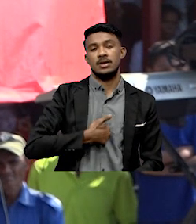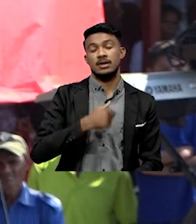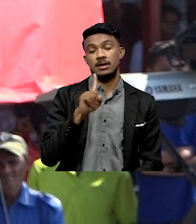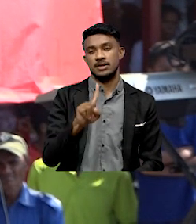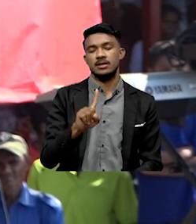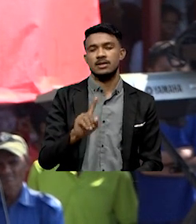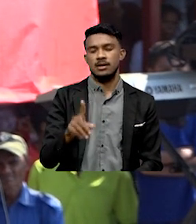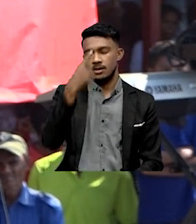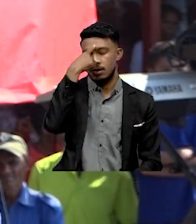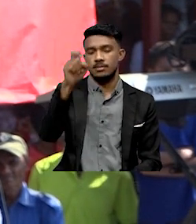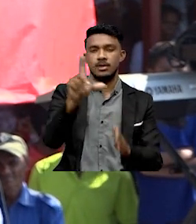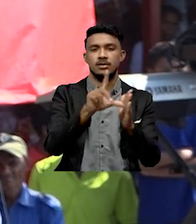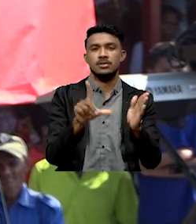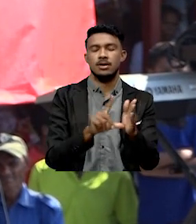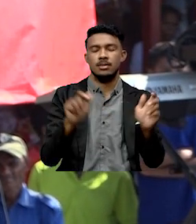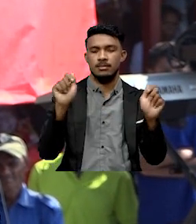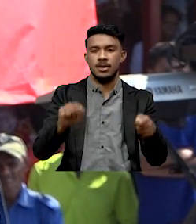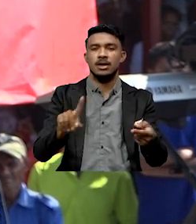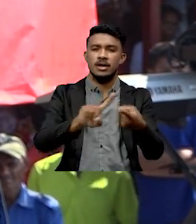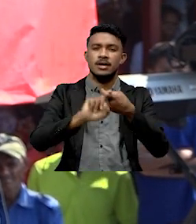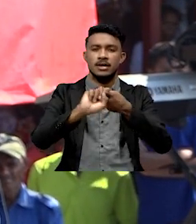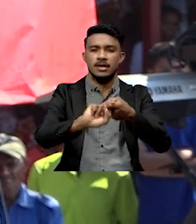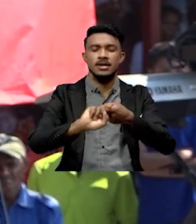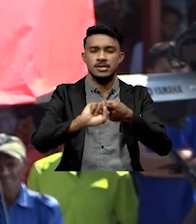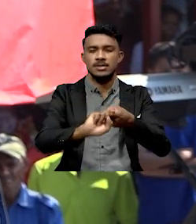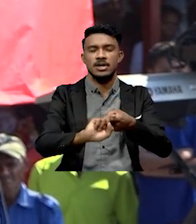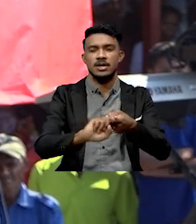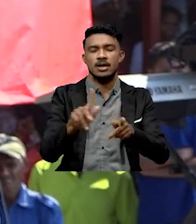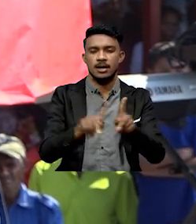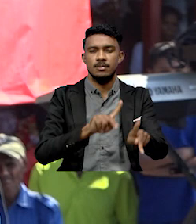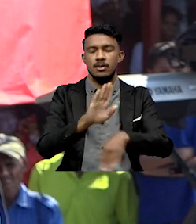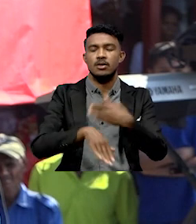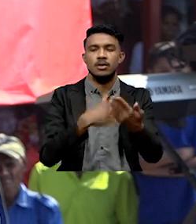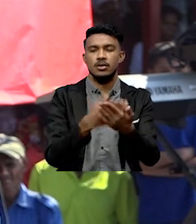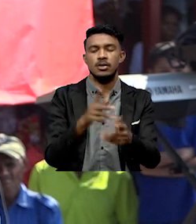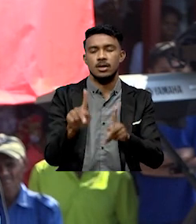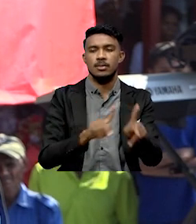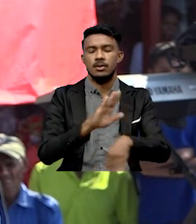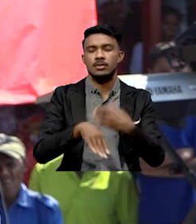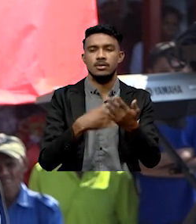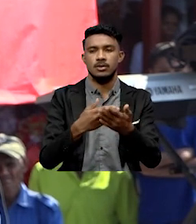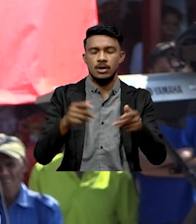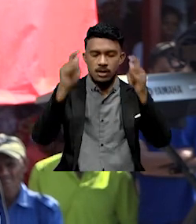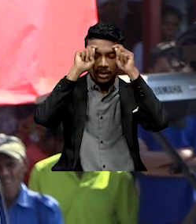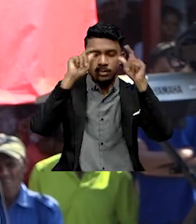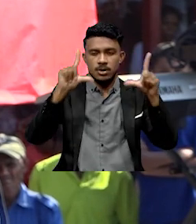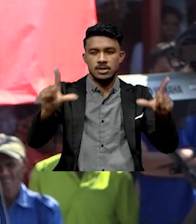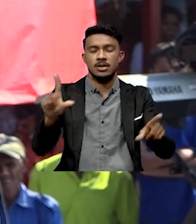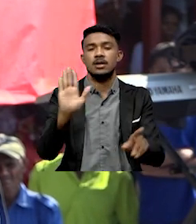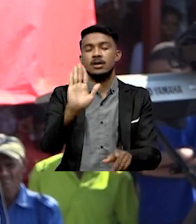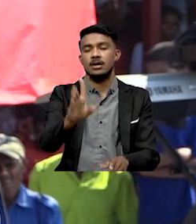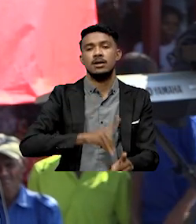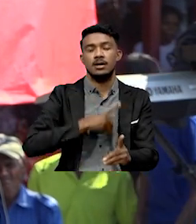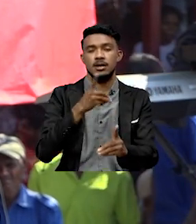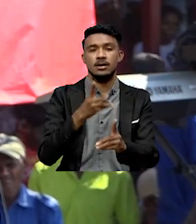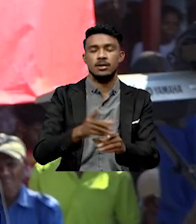Constituição, macabela que se metin, é ma hototo, cidadão hototo, Timor-Leste nia direito e a lei